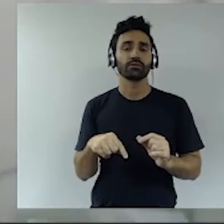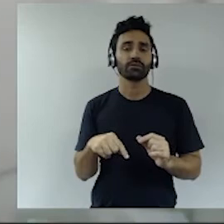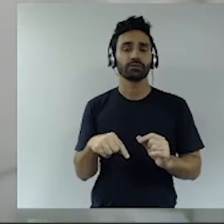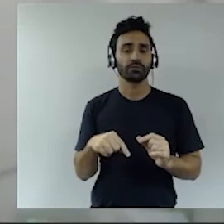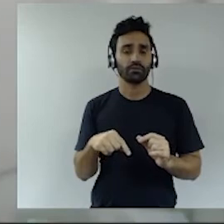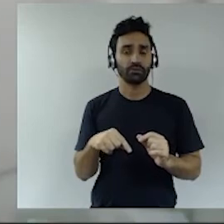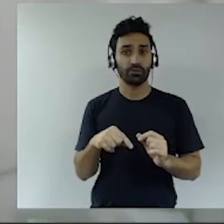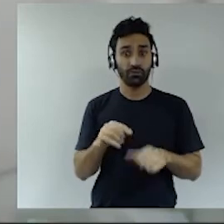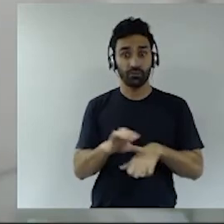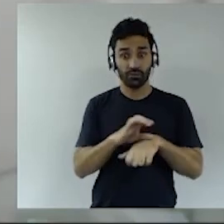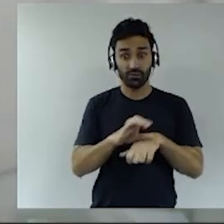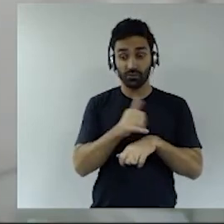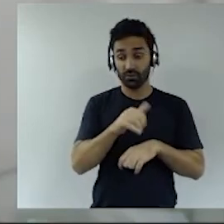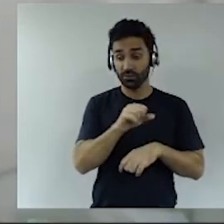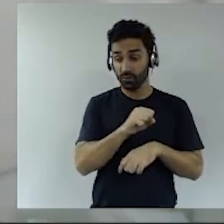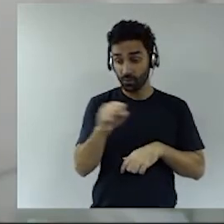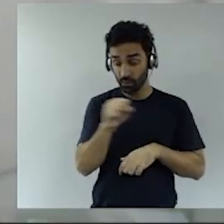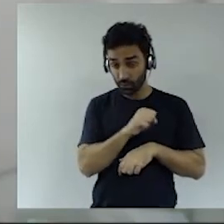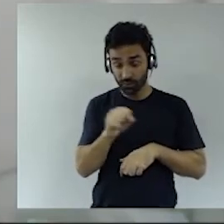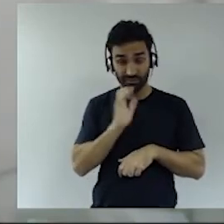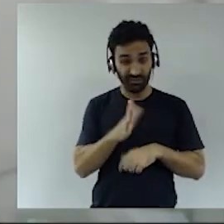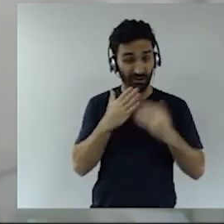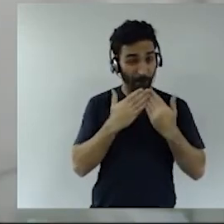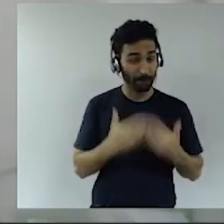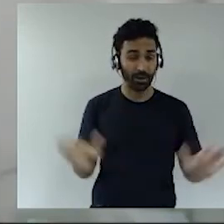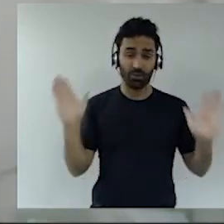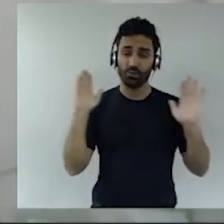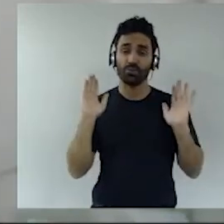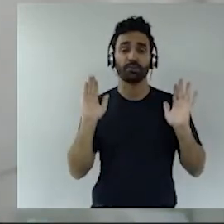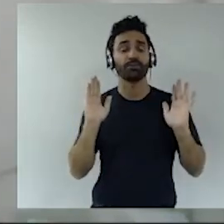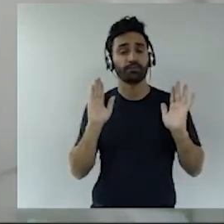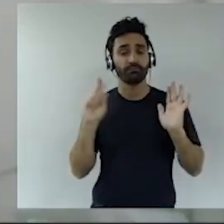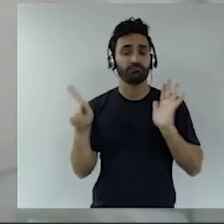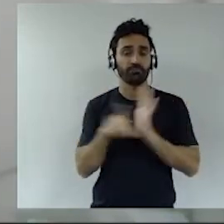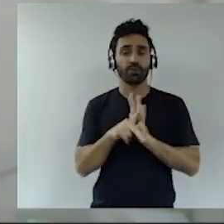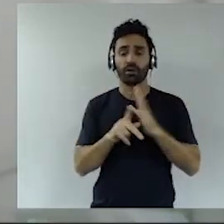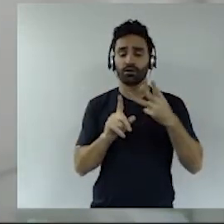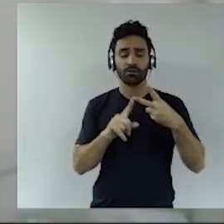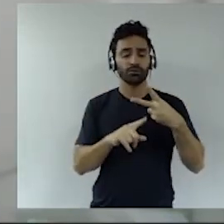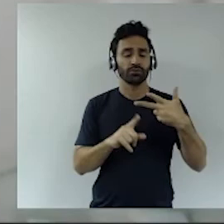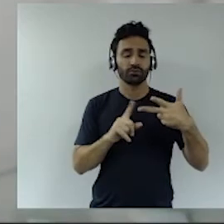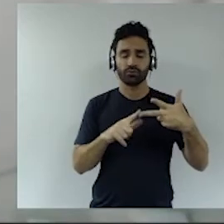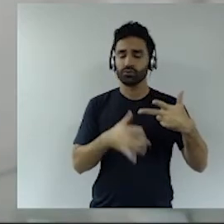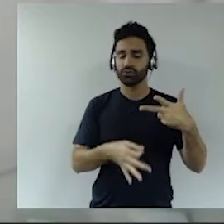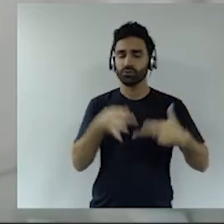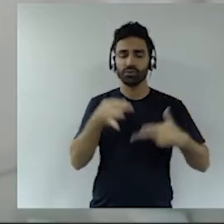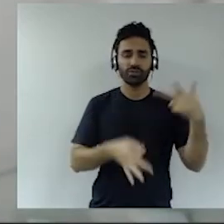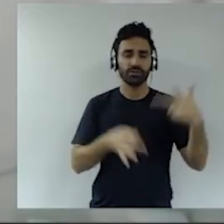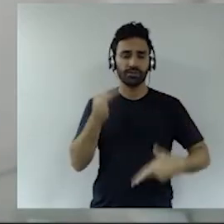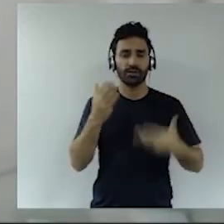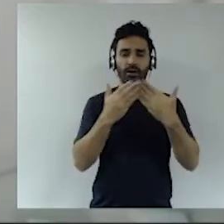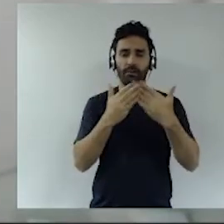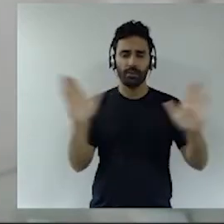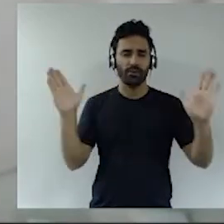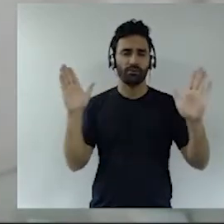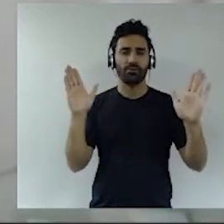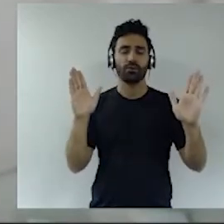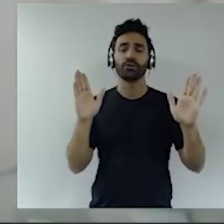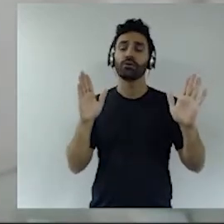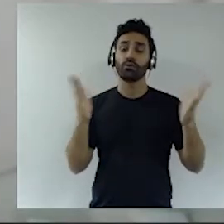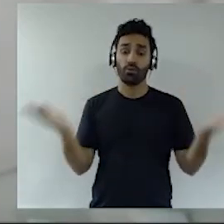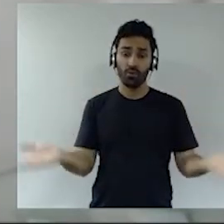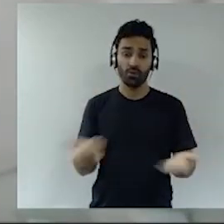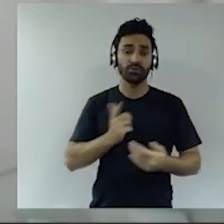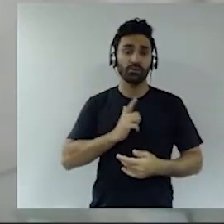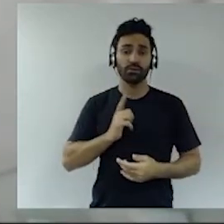88, escancarou a porta, as suas portas do judiciário, as portas do judiciário, ao ponto de hoje